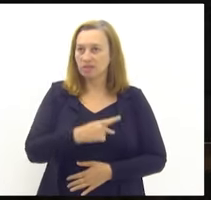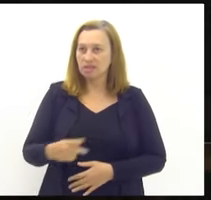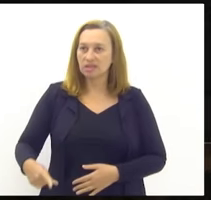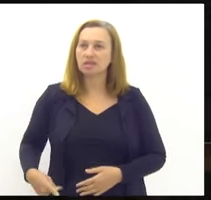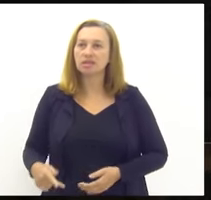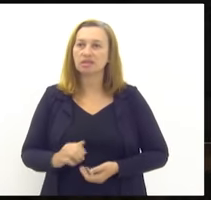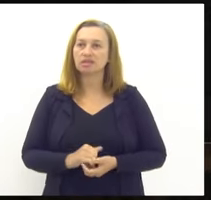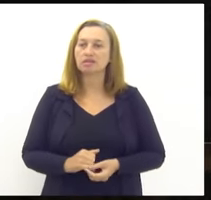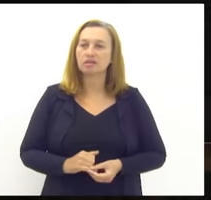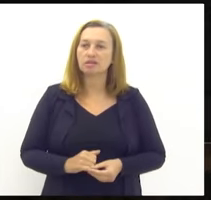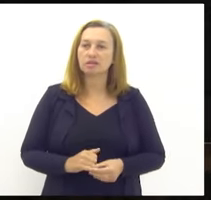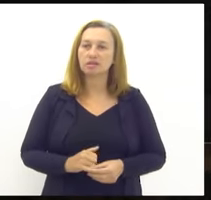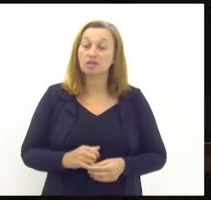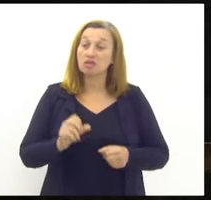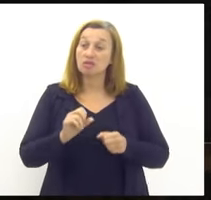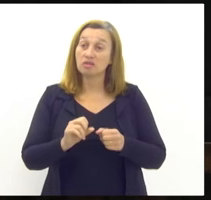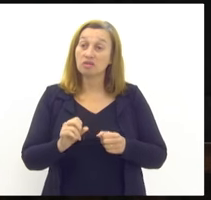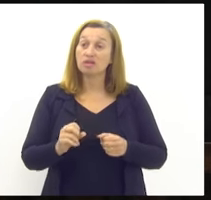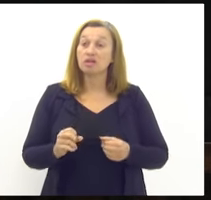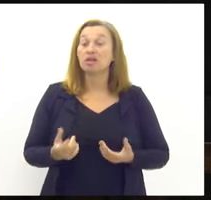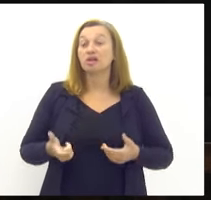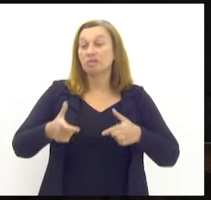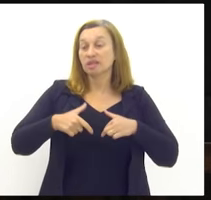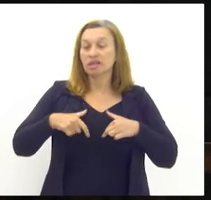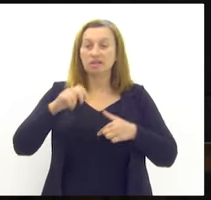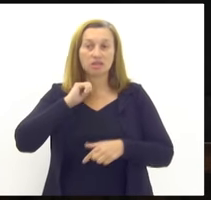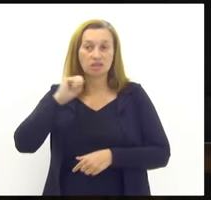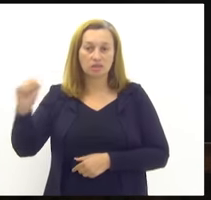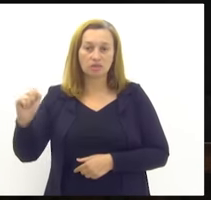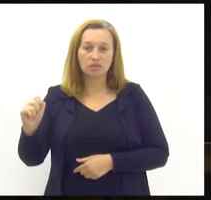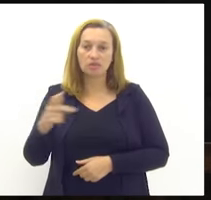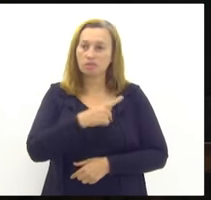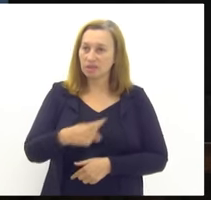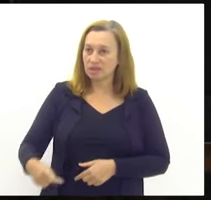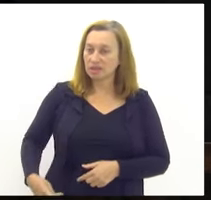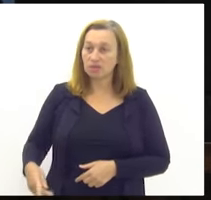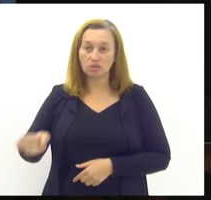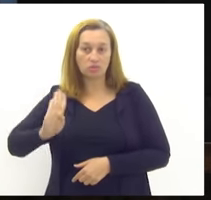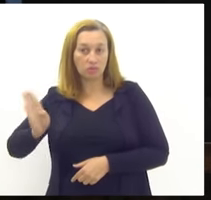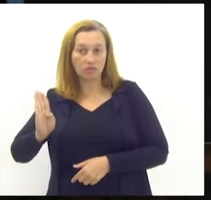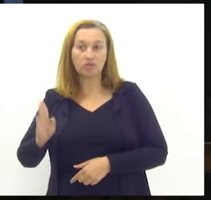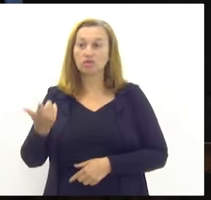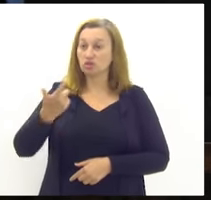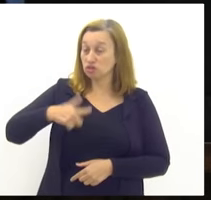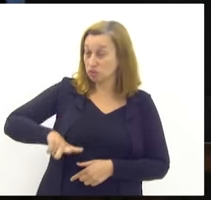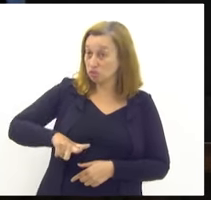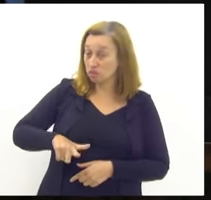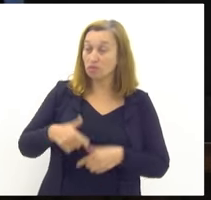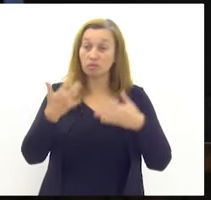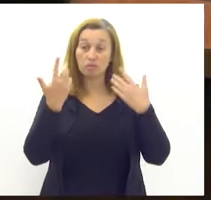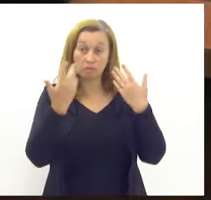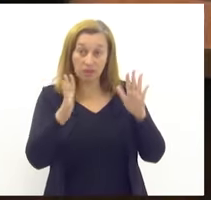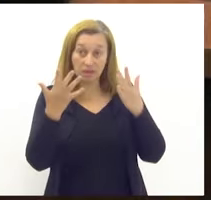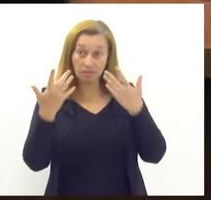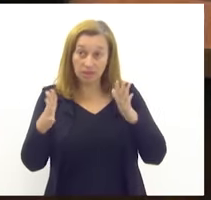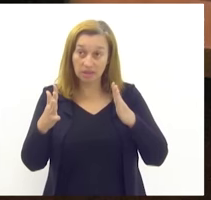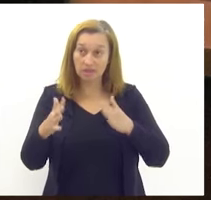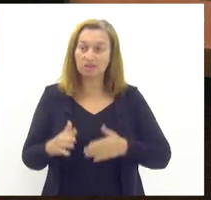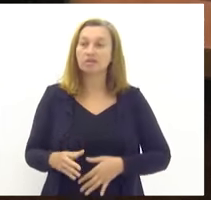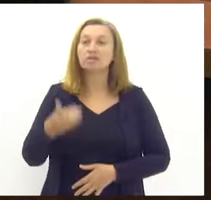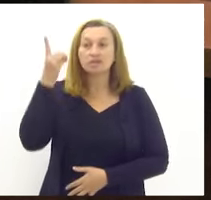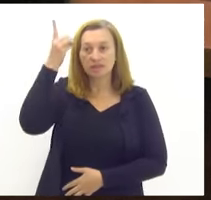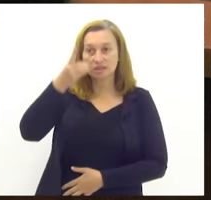como fizemos na medalha tirade do presidente do Botafogo mais uma vez parabenizo